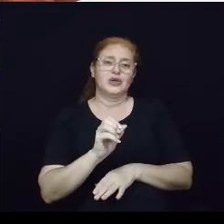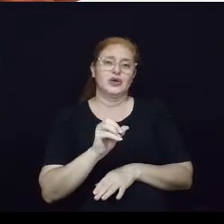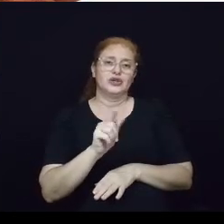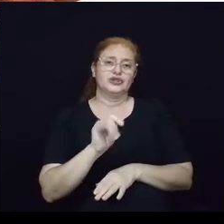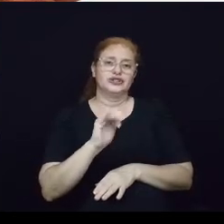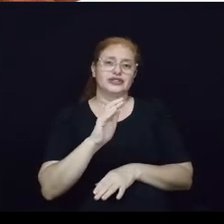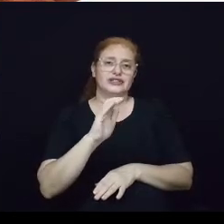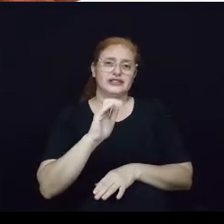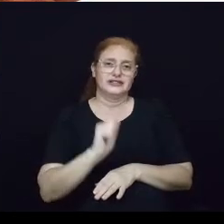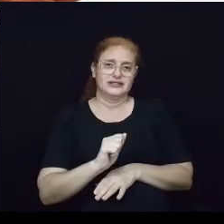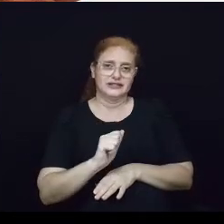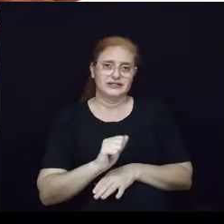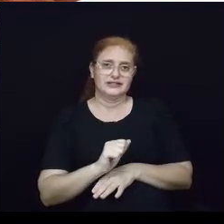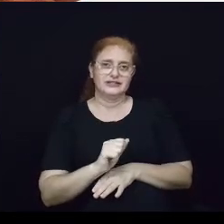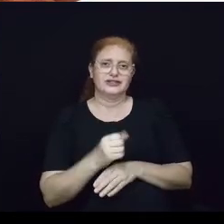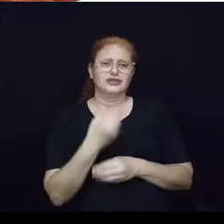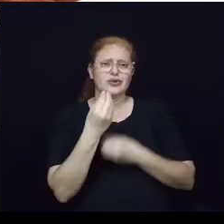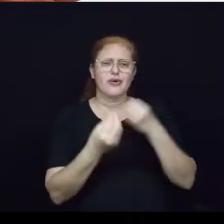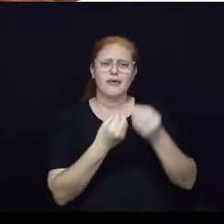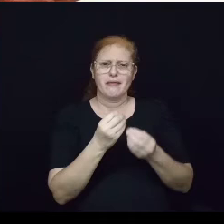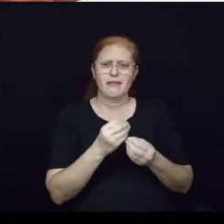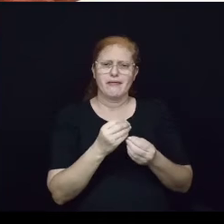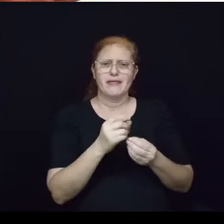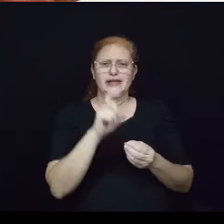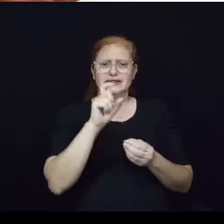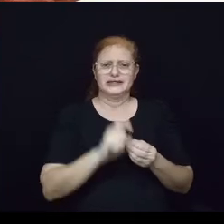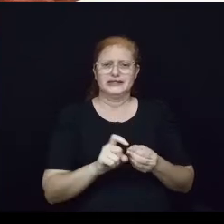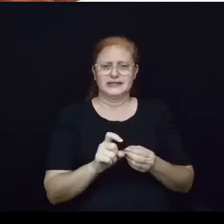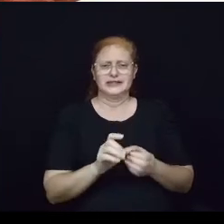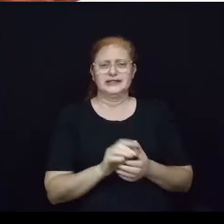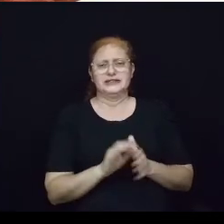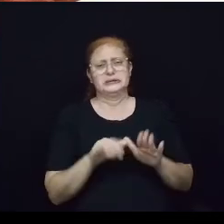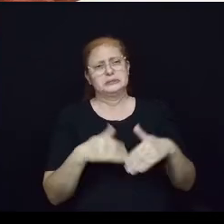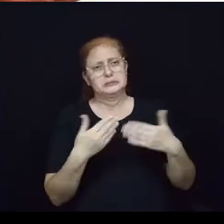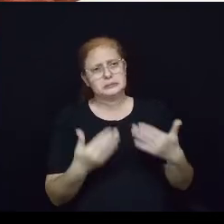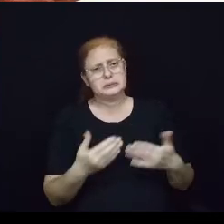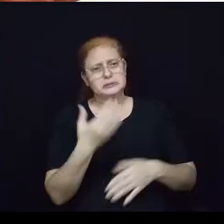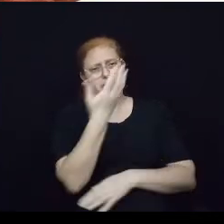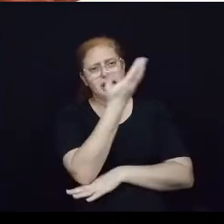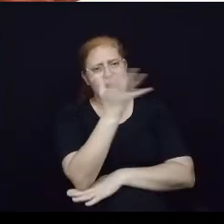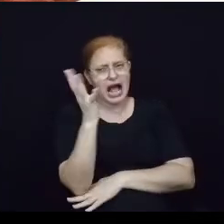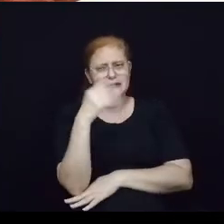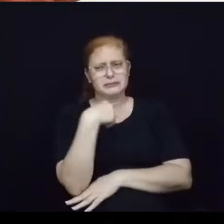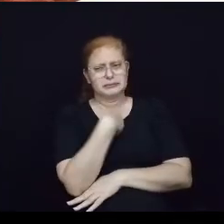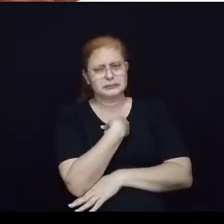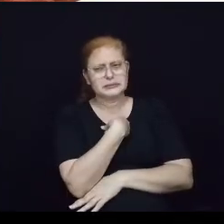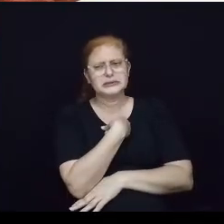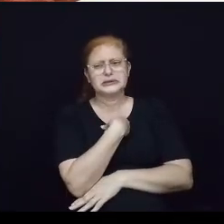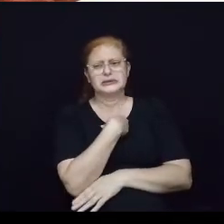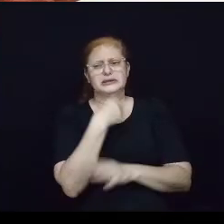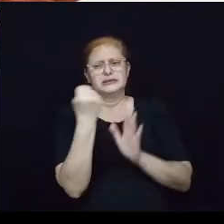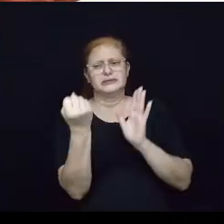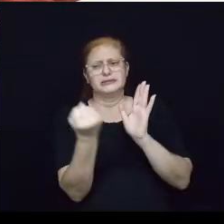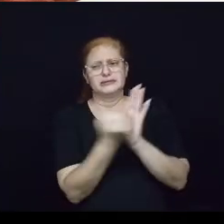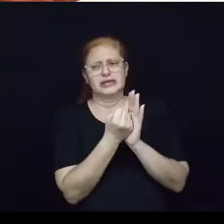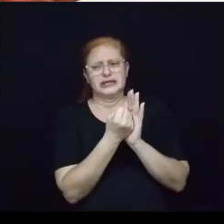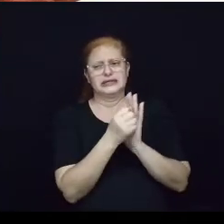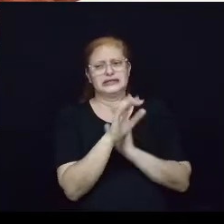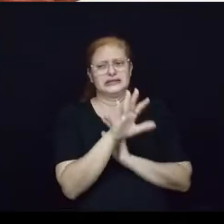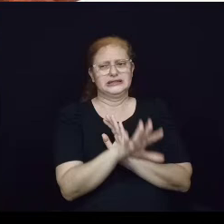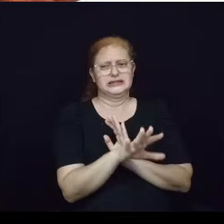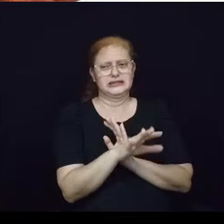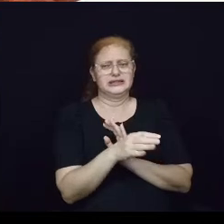de engendramento desse ser e não algum estado específico dele, né? Então essa árvore, para mim, ela simboliza isso,